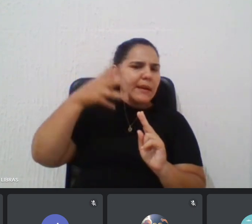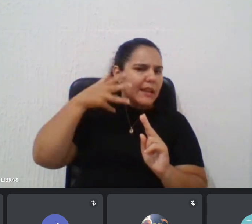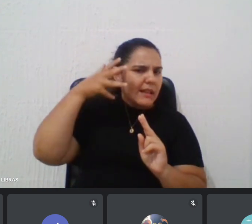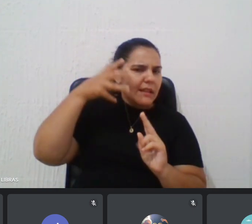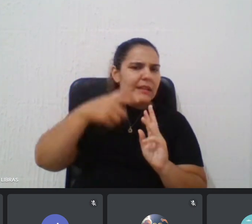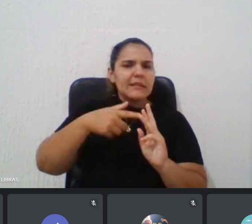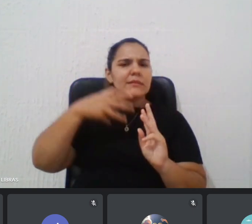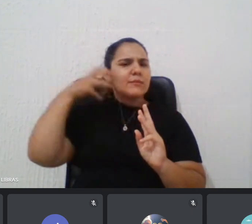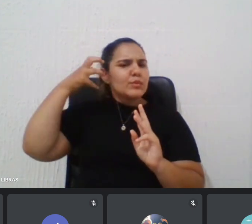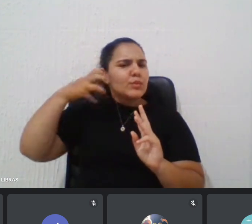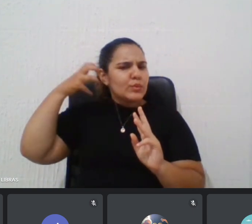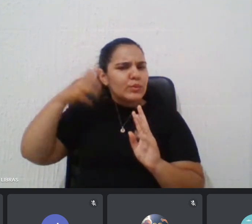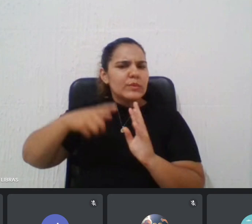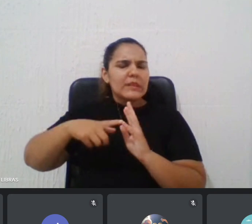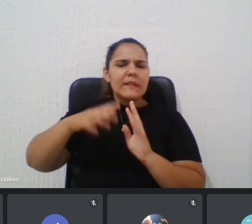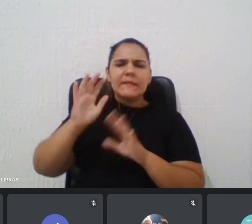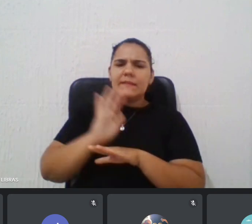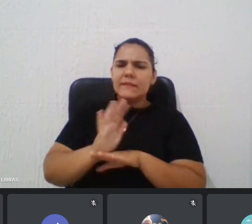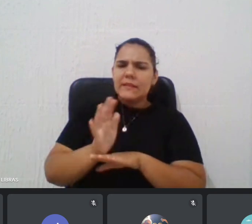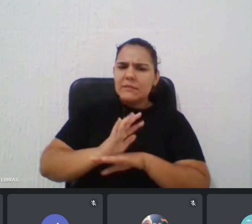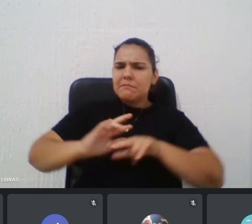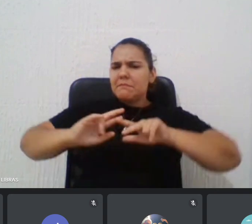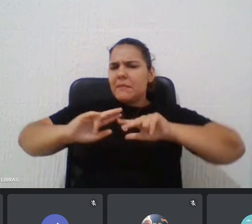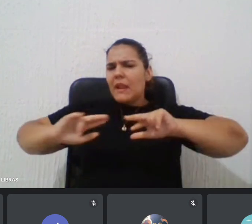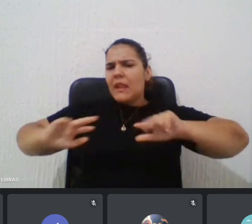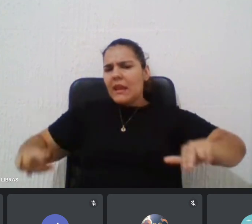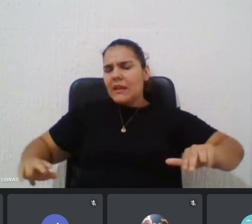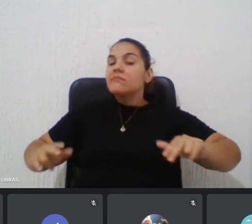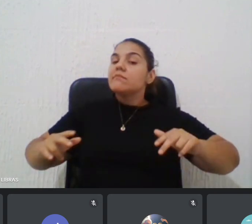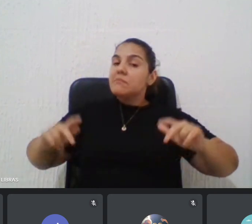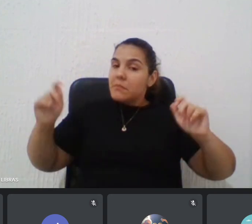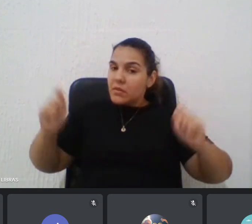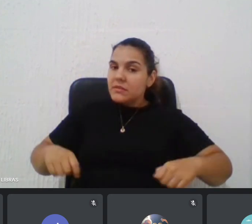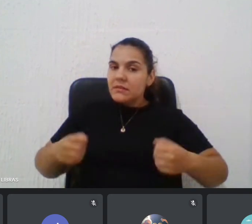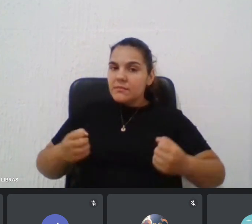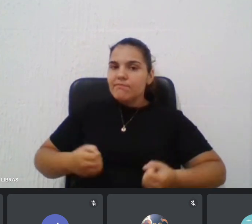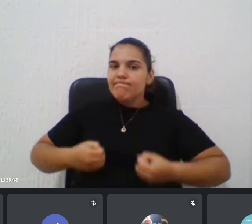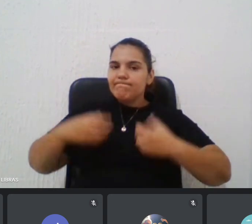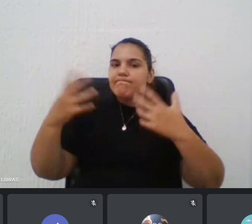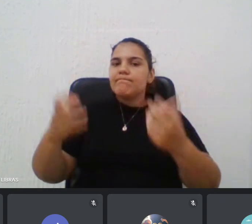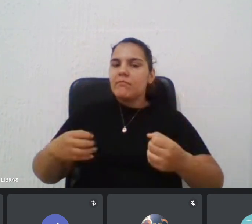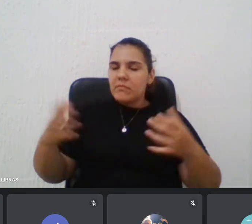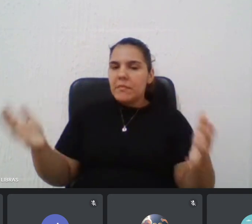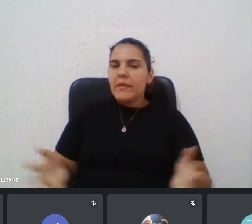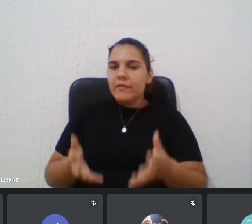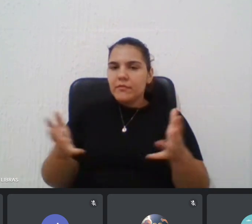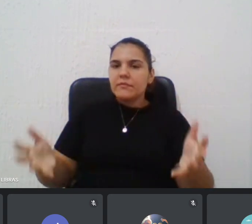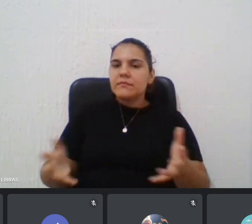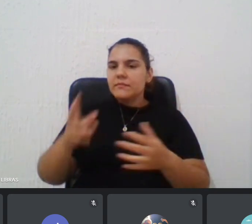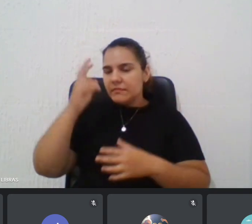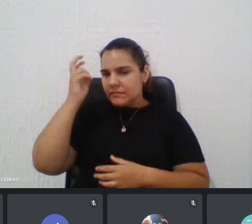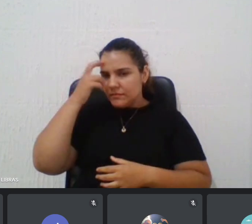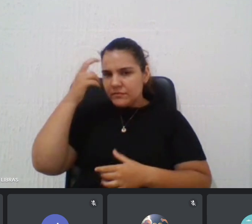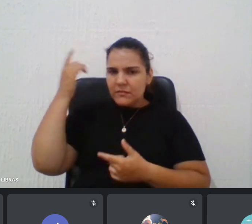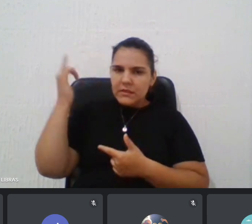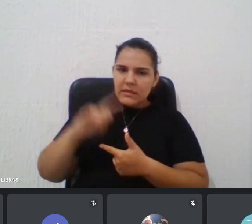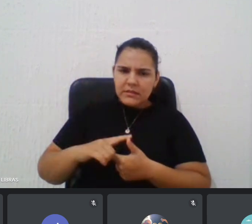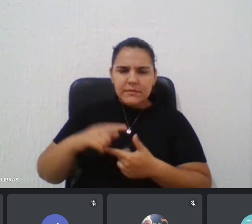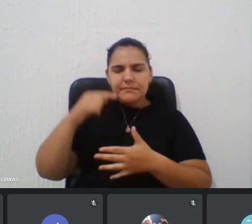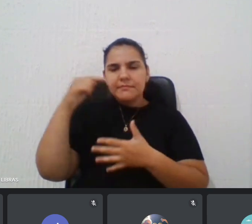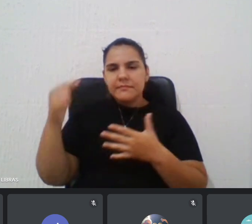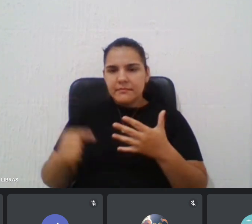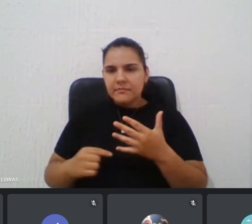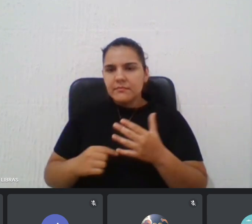filme e tantas outras expressões sejam utilizadas para fortalecer as nossas culturas, as nossas tradições, e a gente está junto nesse